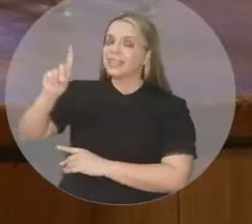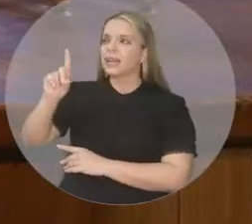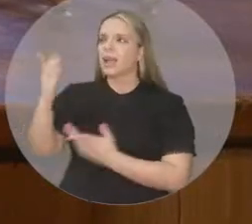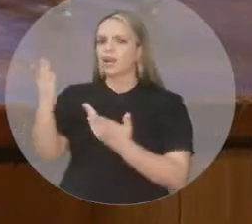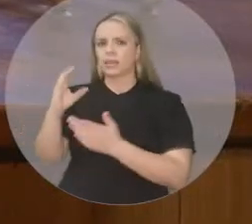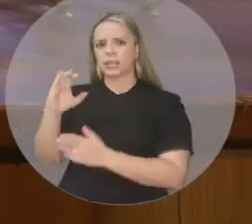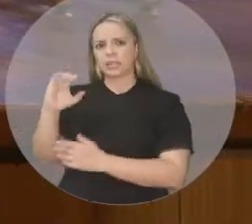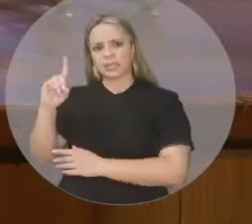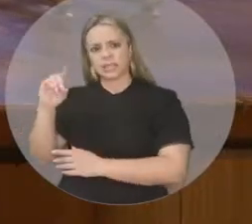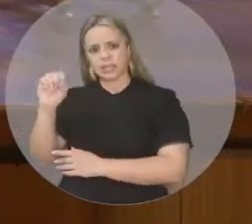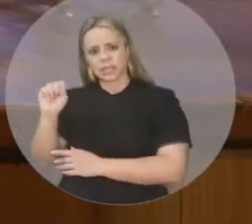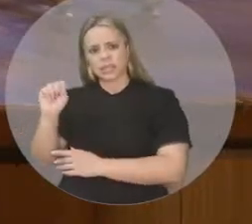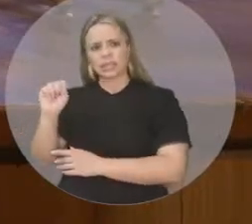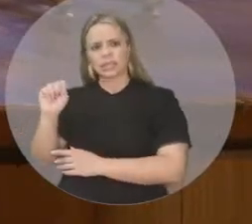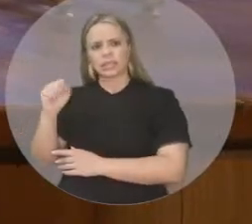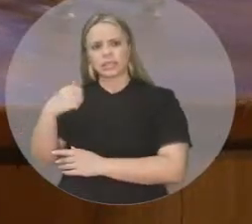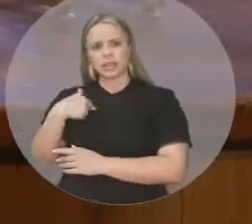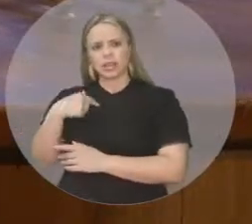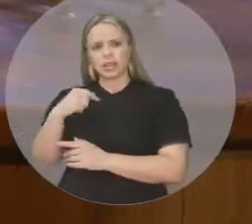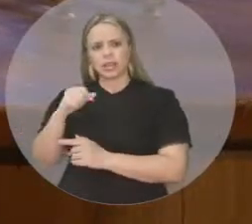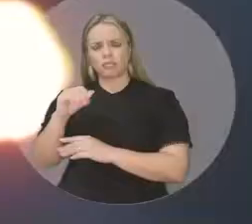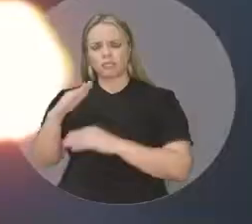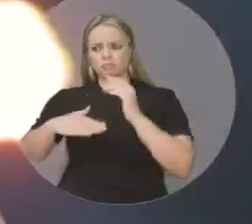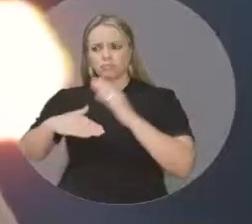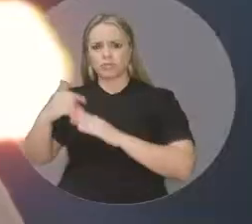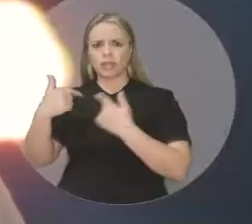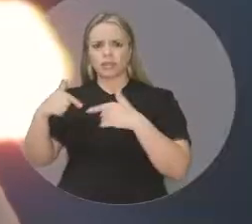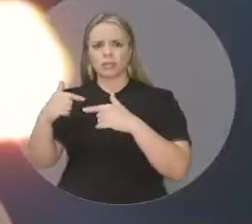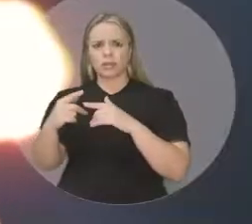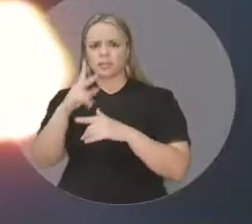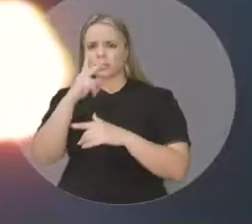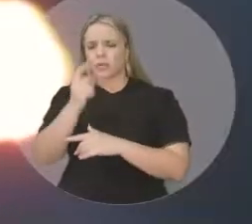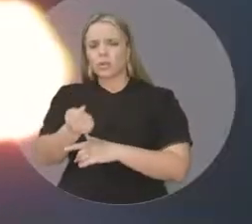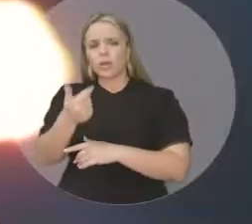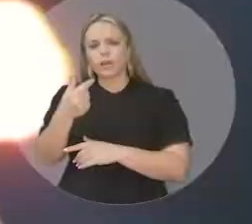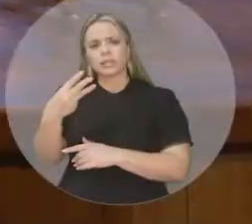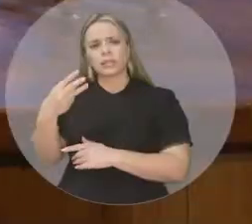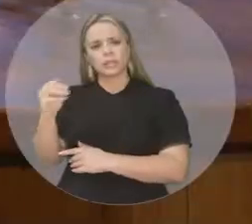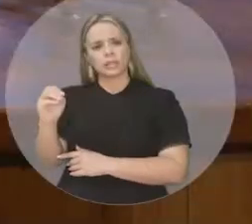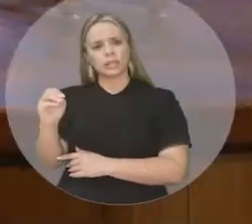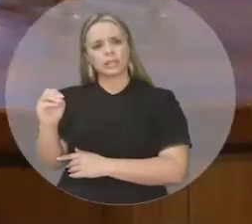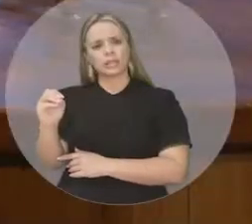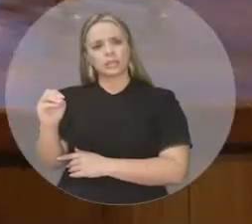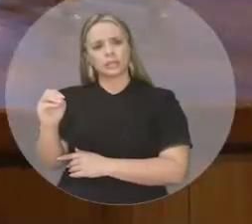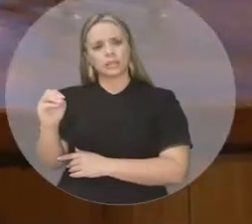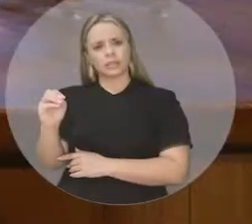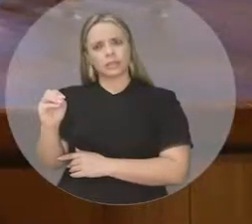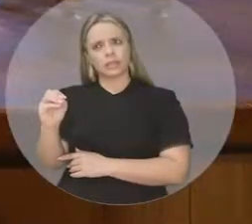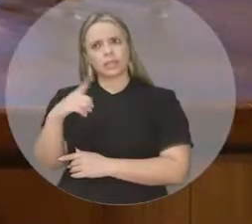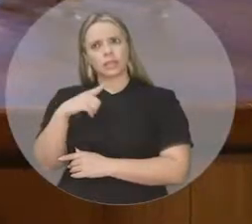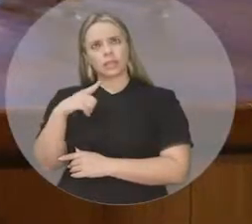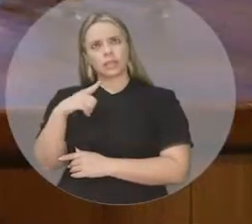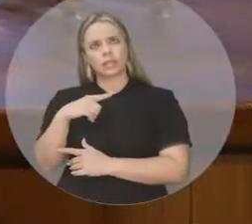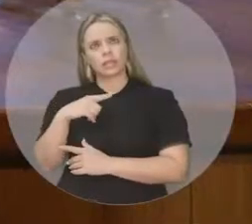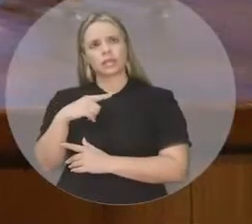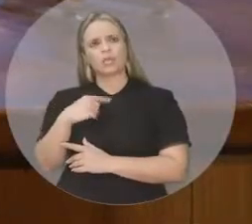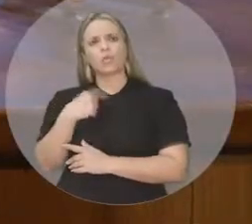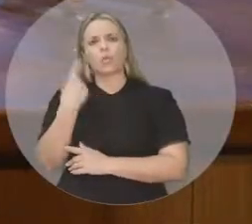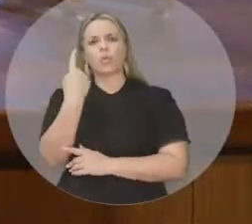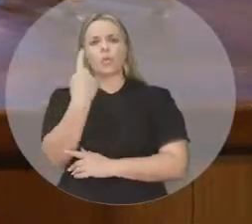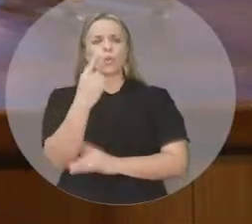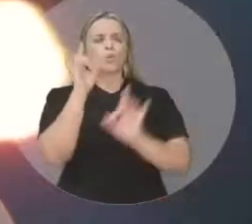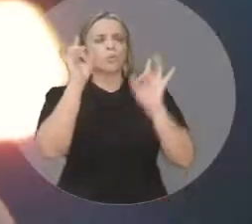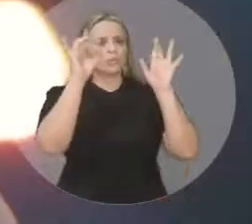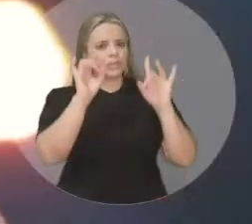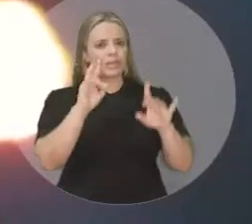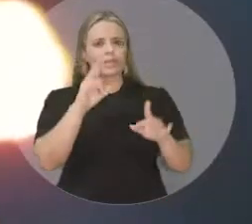disse aqui já em off que são 3 anos, né, de história, mas que muita coisa mais tem por vir, é? Com